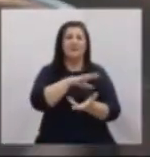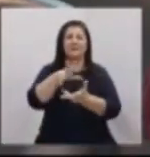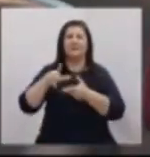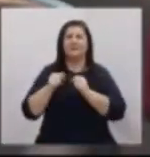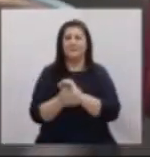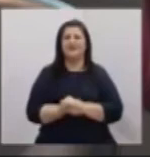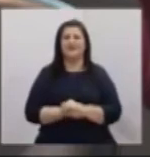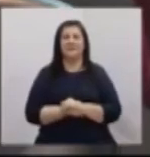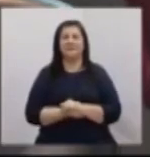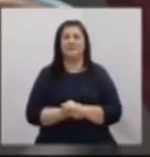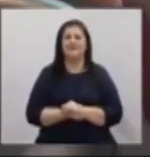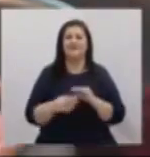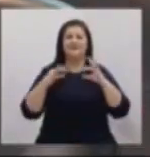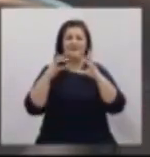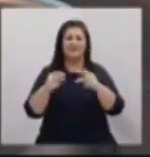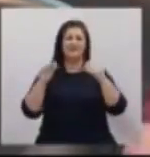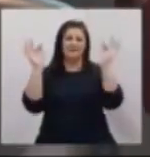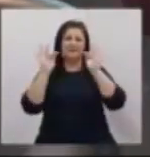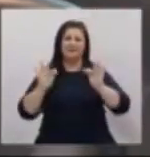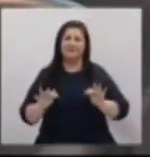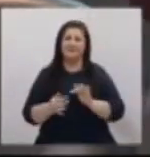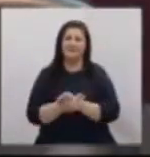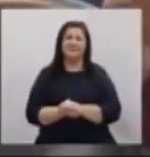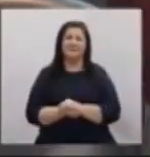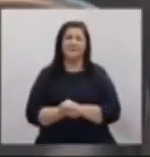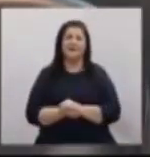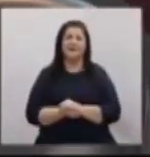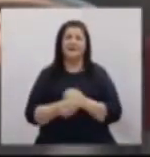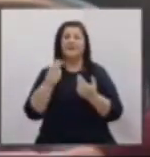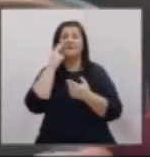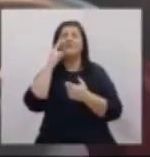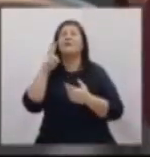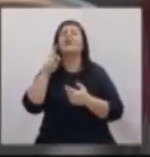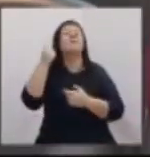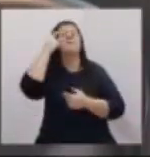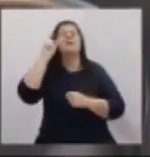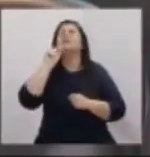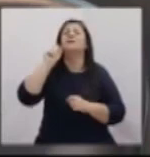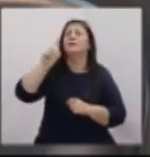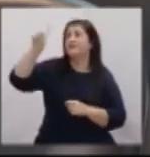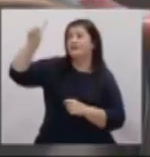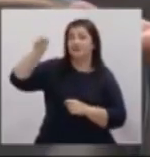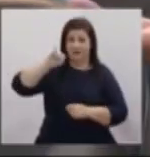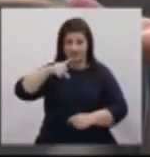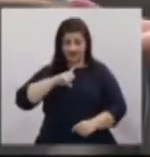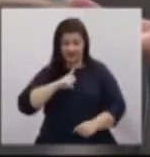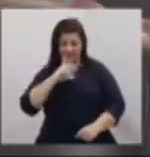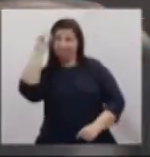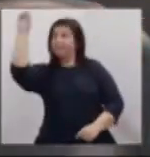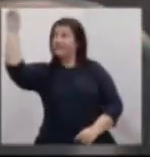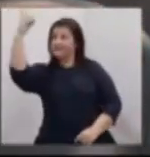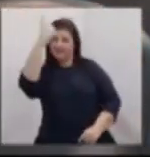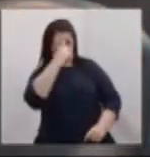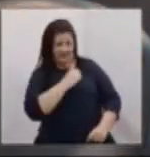felizes, para que venham a crer em Deus, para que olhem para cima, para saber quem é Deus. Que se você tem Deus, você é privilegiado.